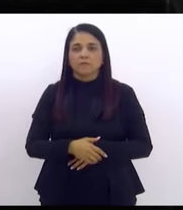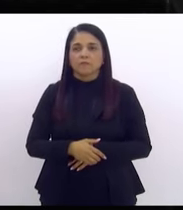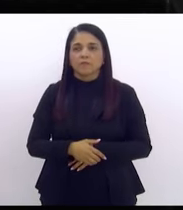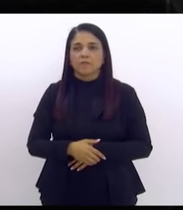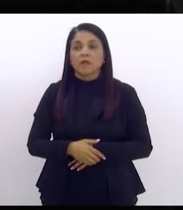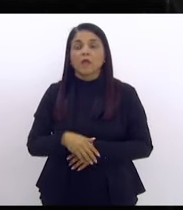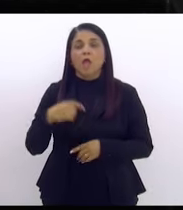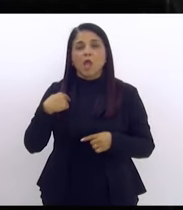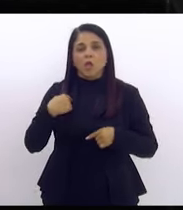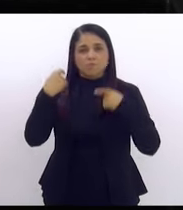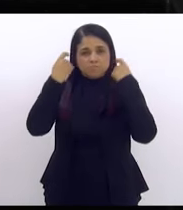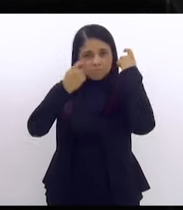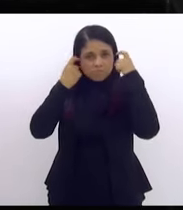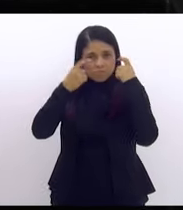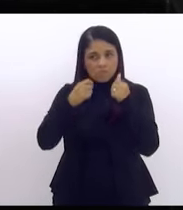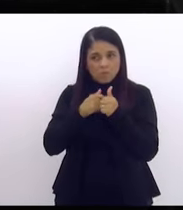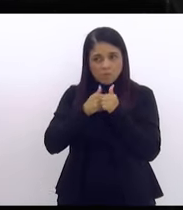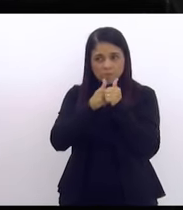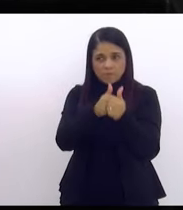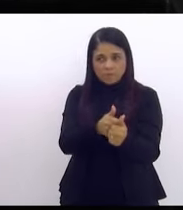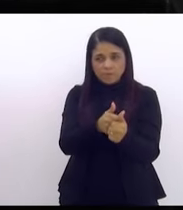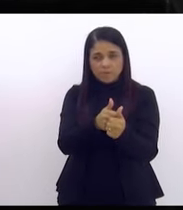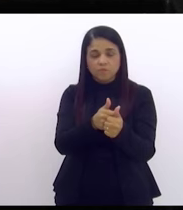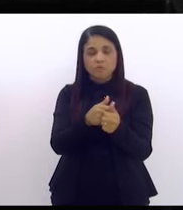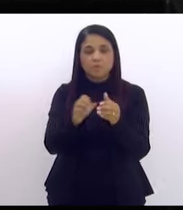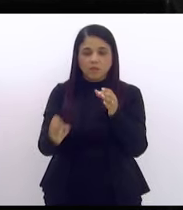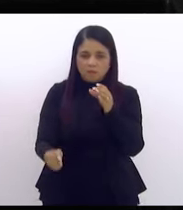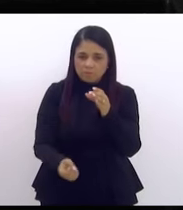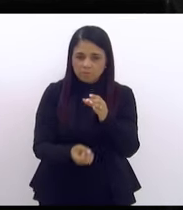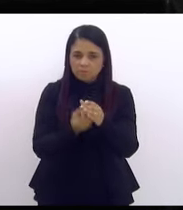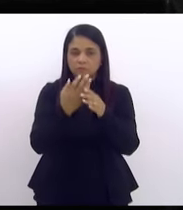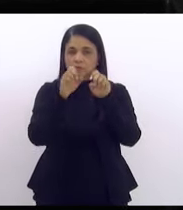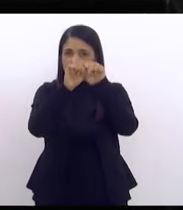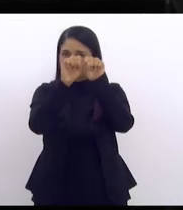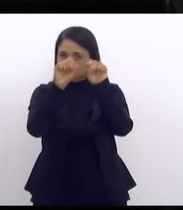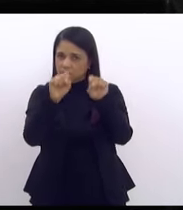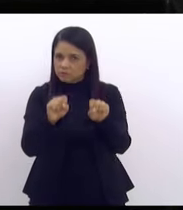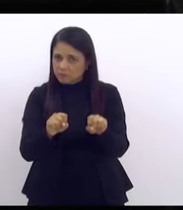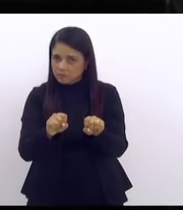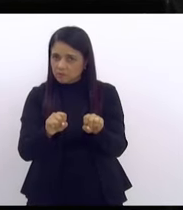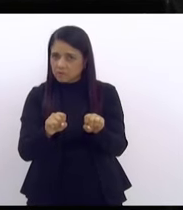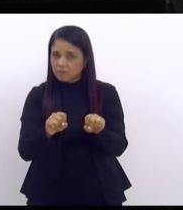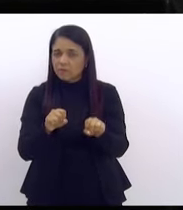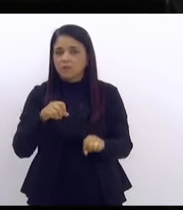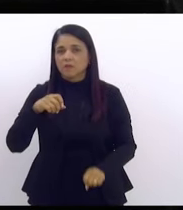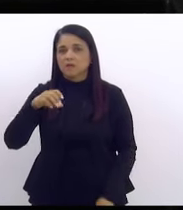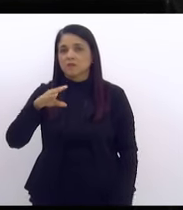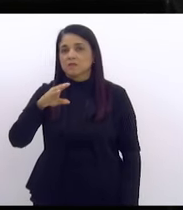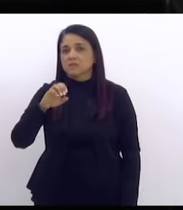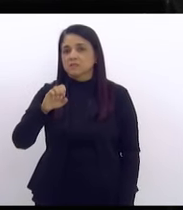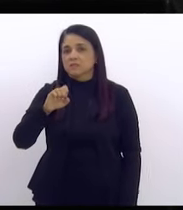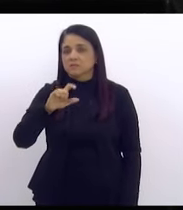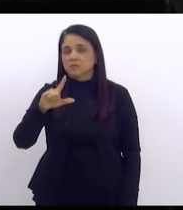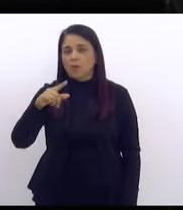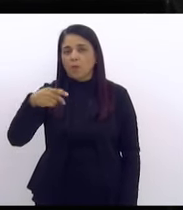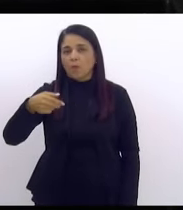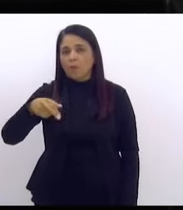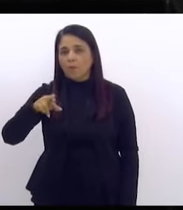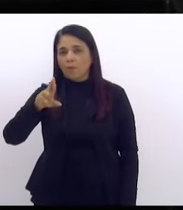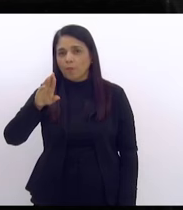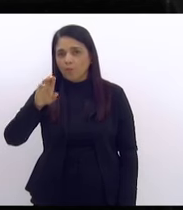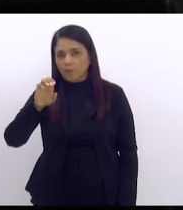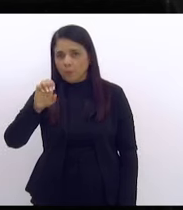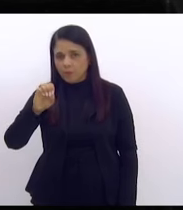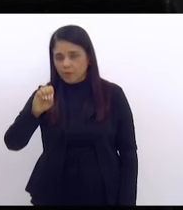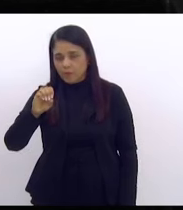me preocupado em acompanhar a implantação desse sistema do Cell Broadcast nos celulares de